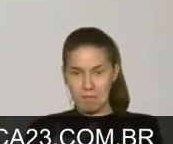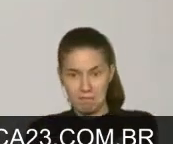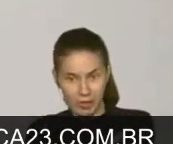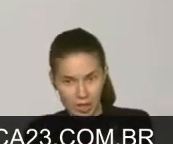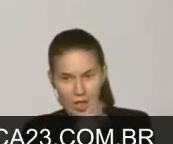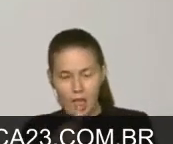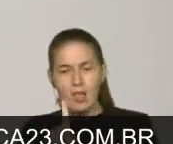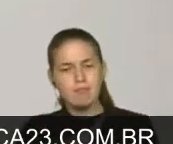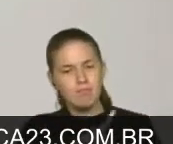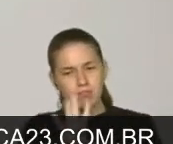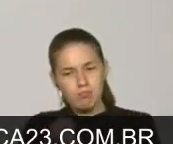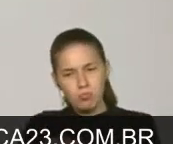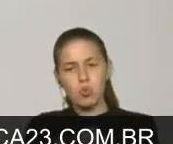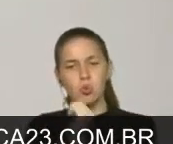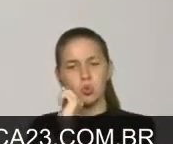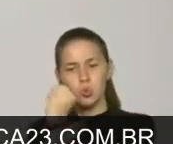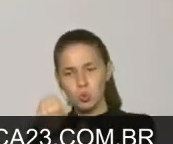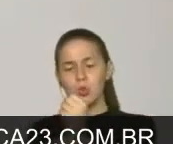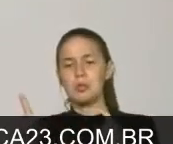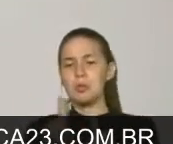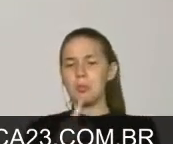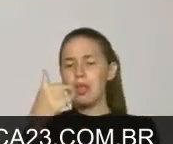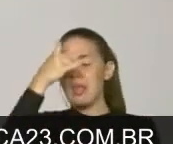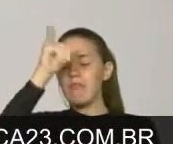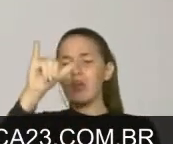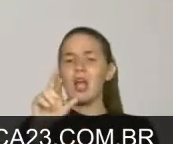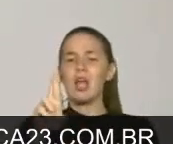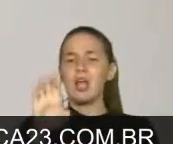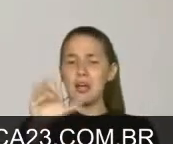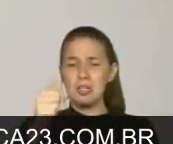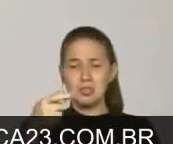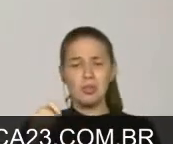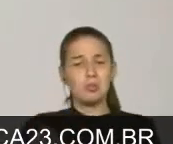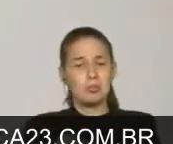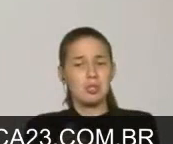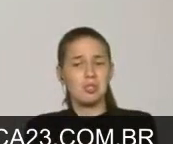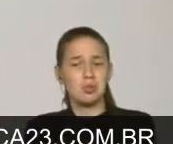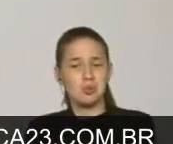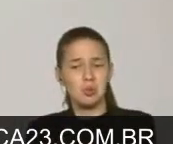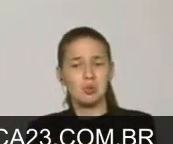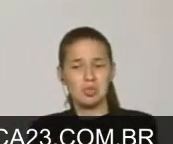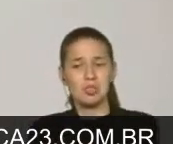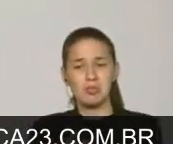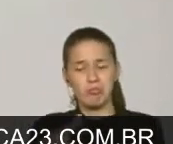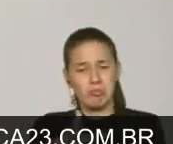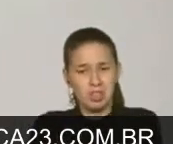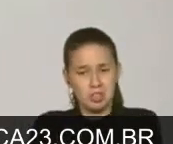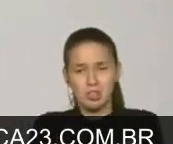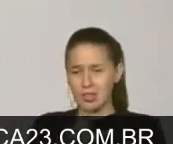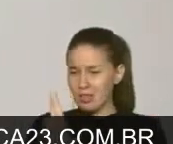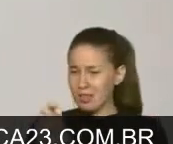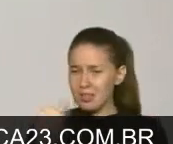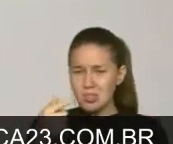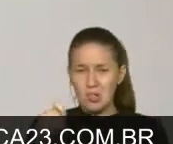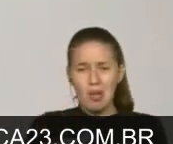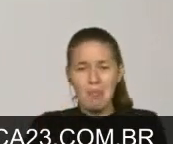extremamente seguras, com menos efeitos colaterais, com menos reações até, do que adolescentes, por exemplo, desenvolveram com essas vacinas. Reações